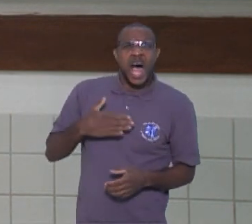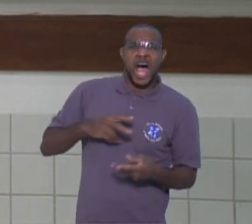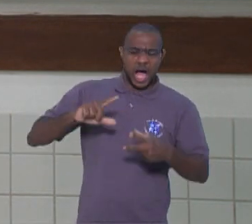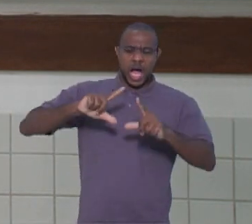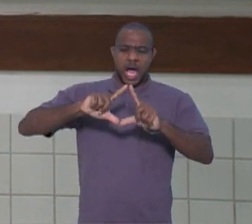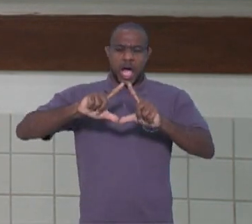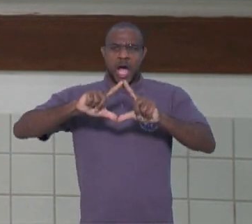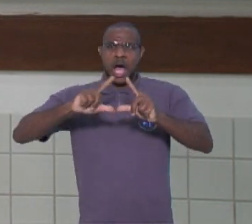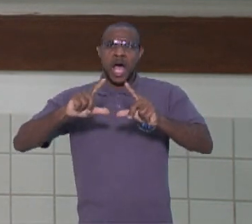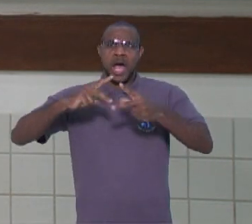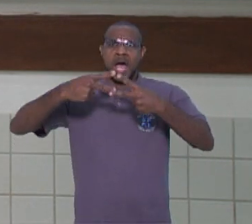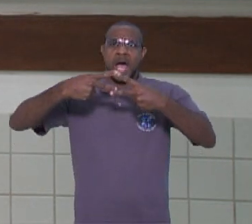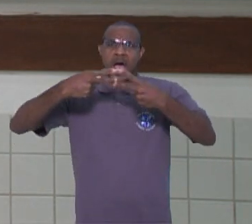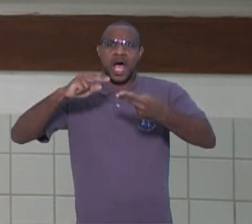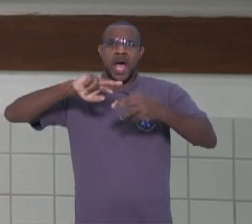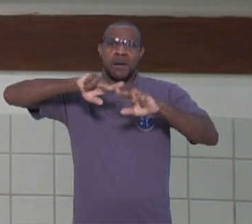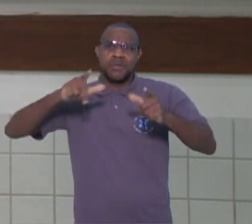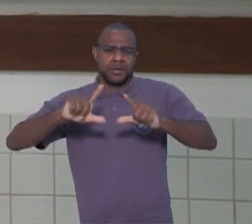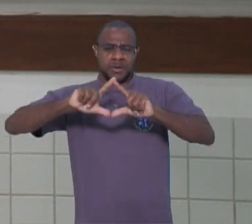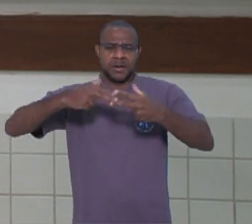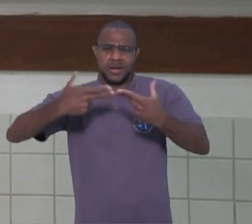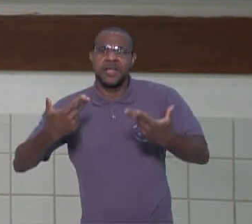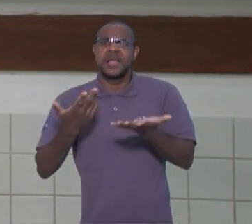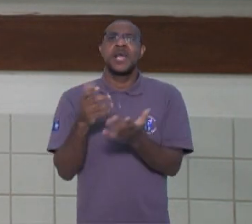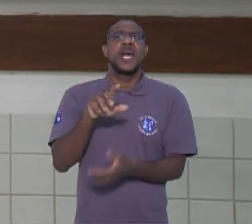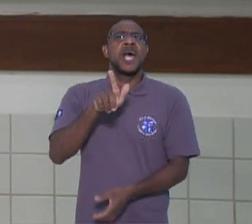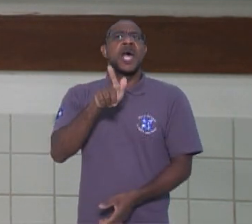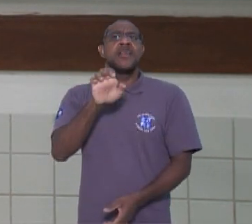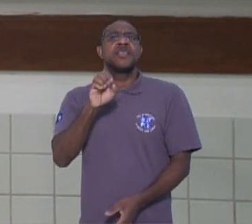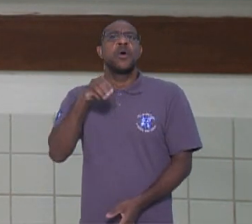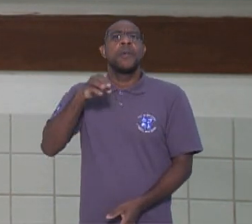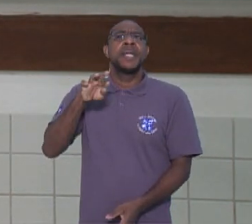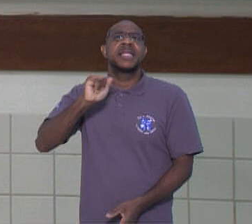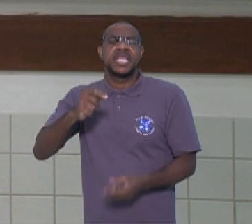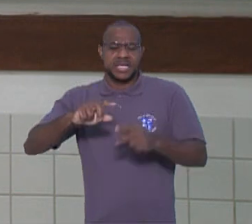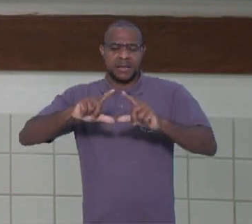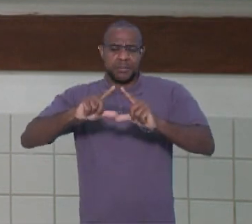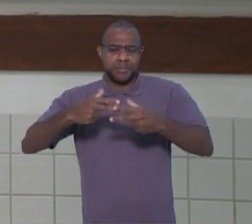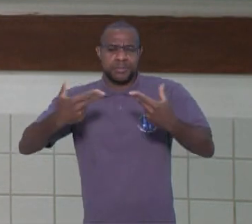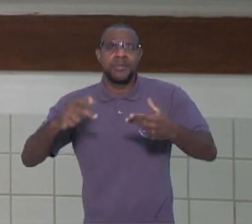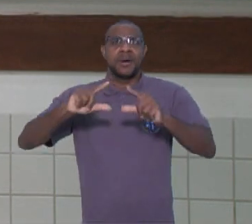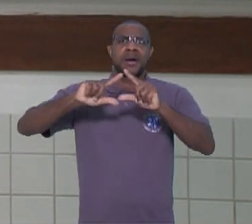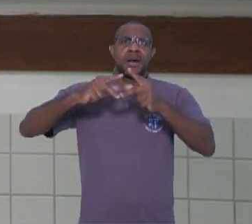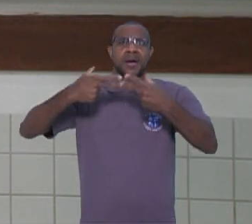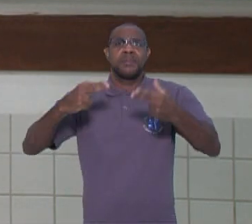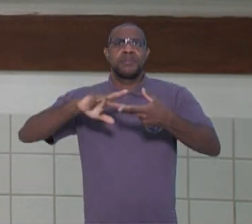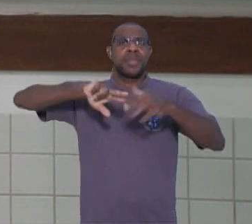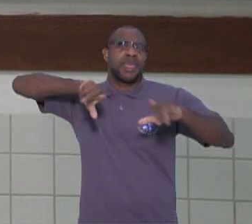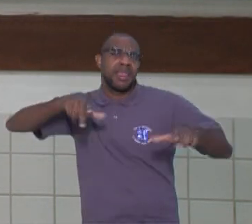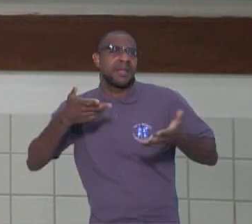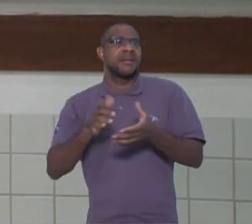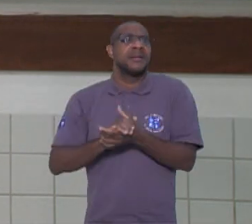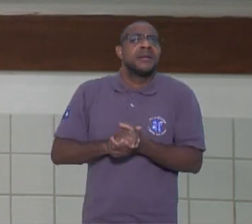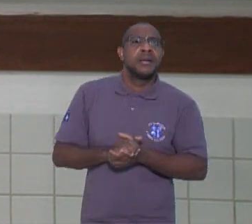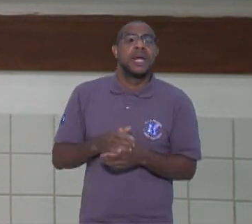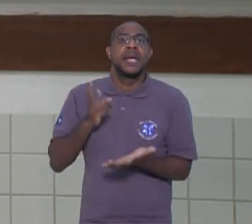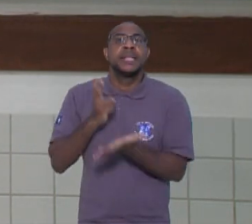negócio é figurinha, e etc. E tudo que eles faziam, é claro, sempre caía numa equação.